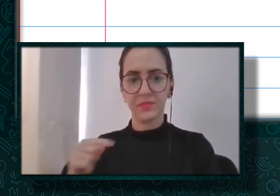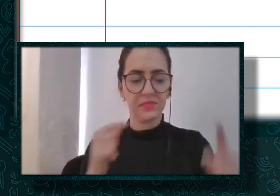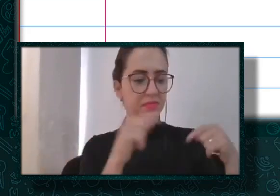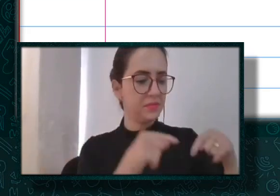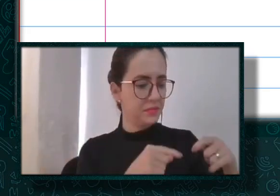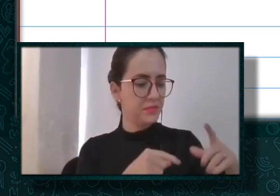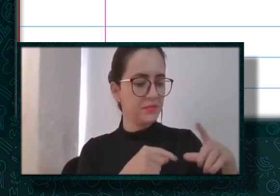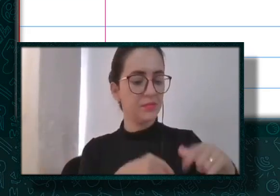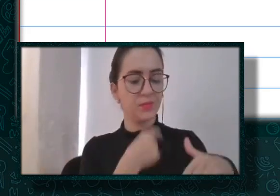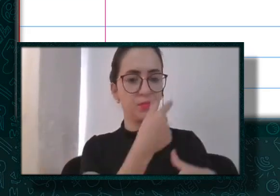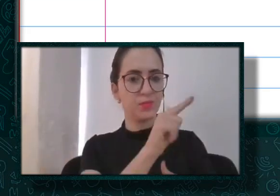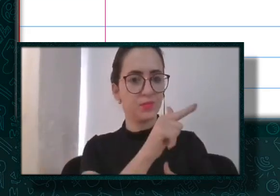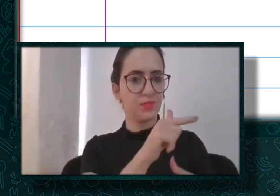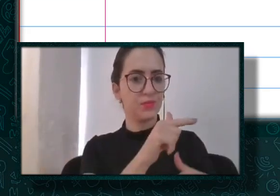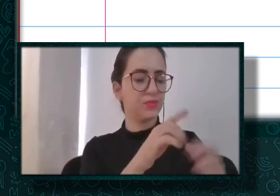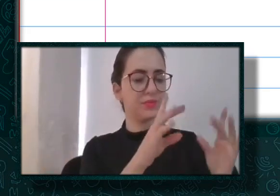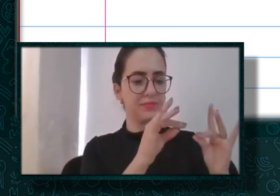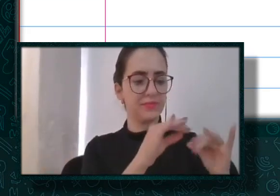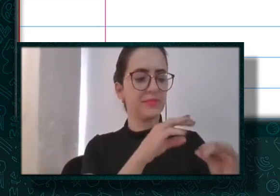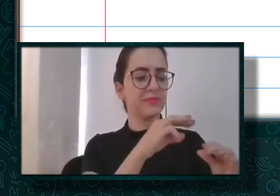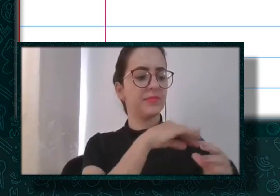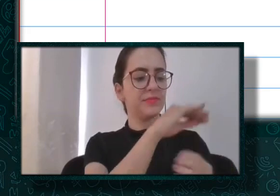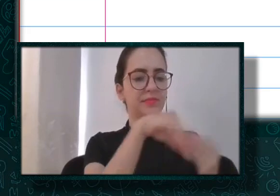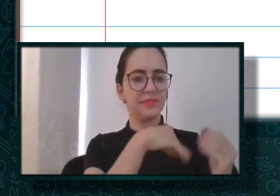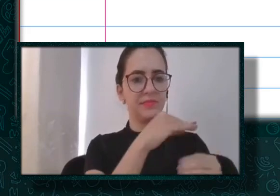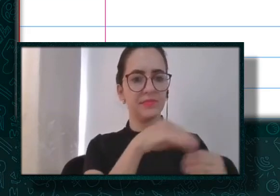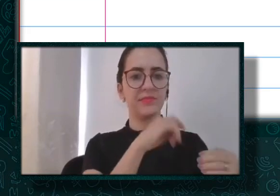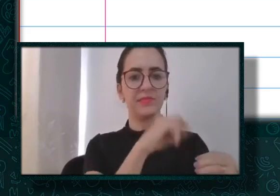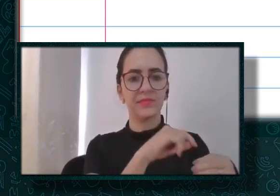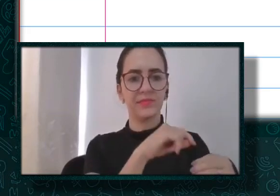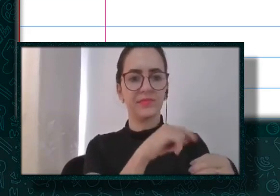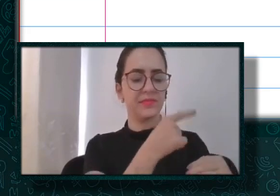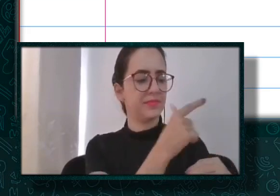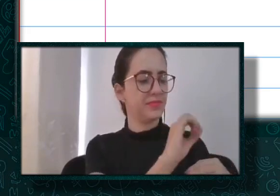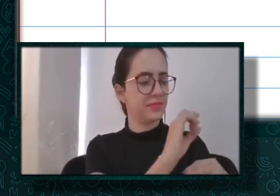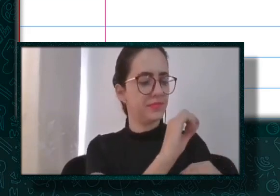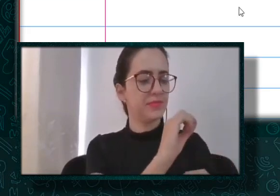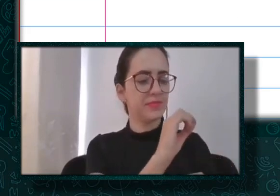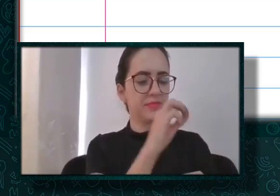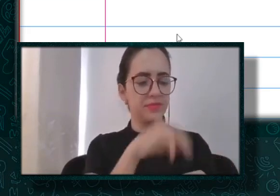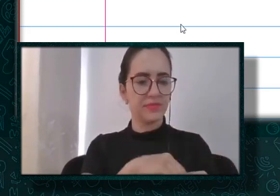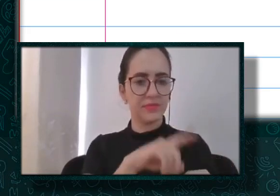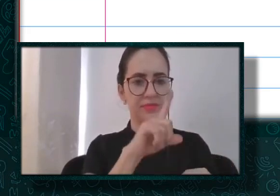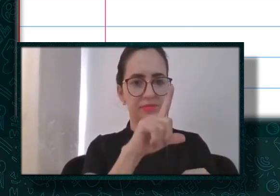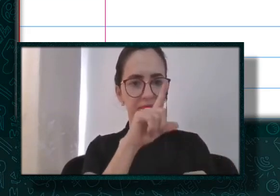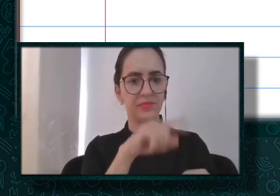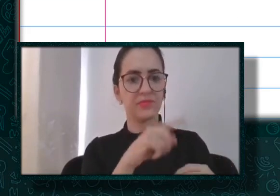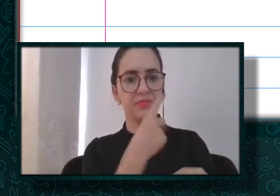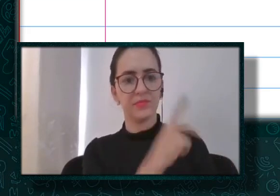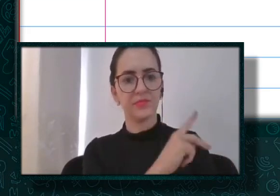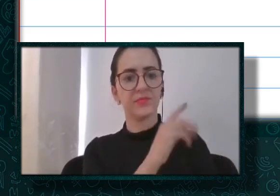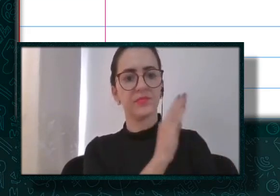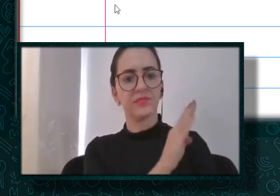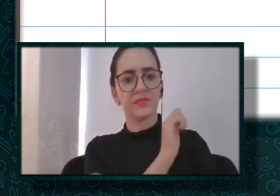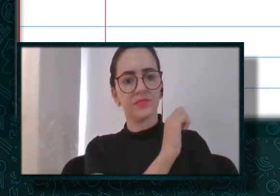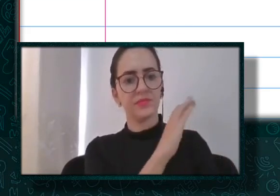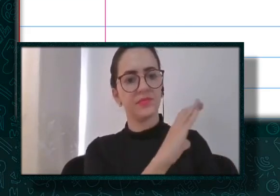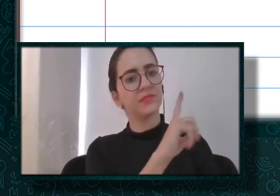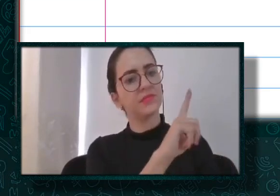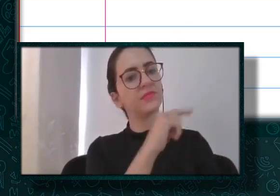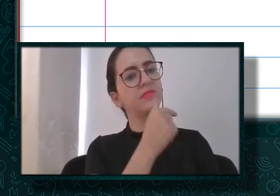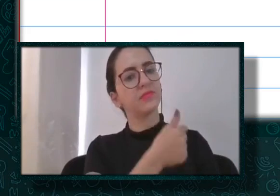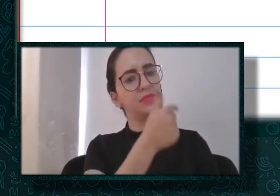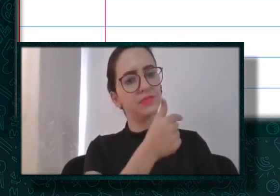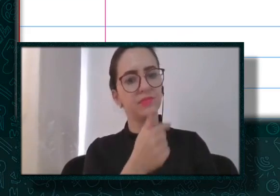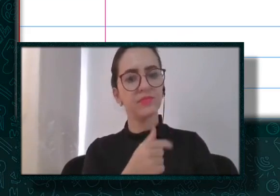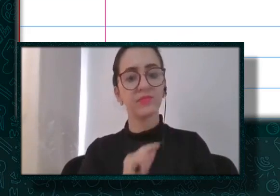de uma solução aquosa de cloreto de bário, com concentração 0,3 mols por litro. Qual